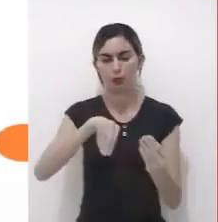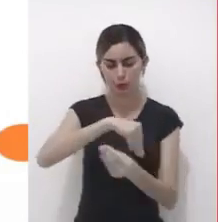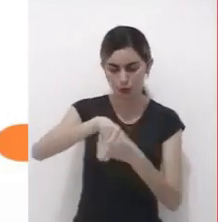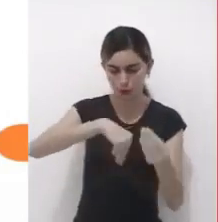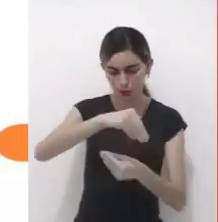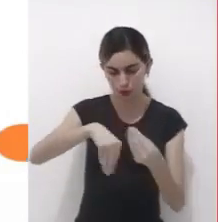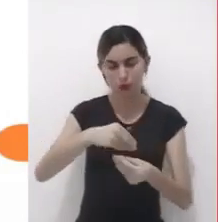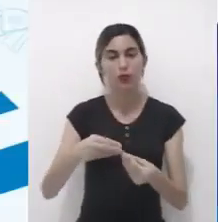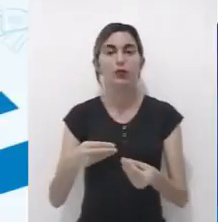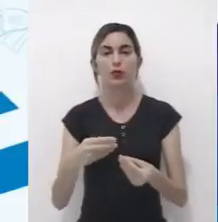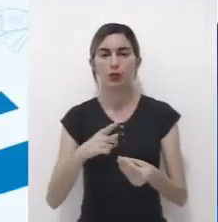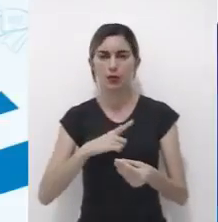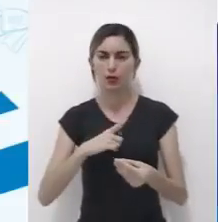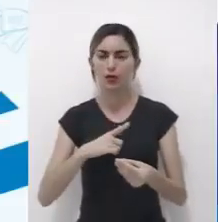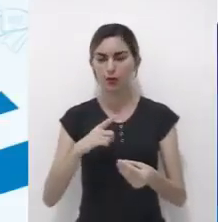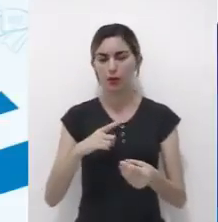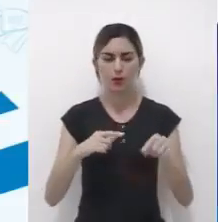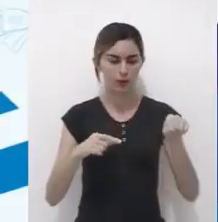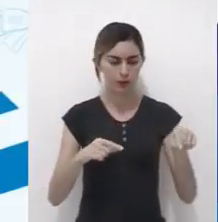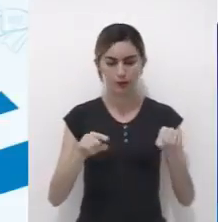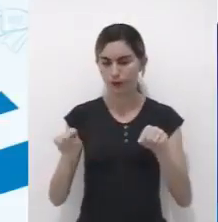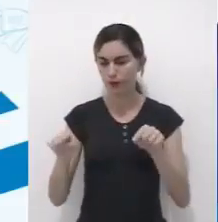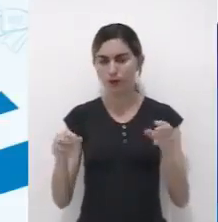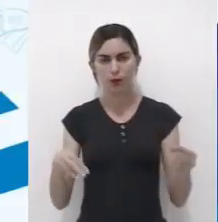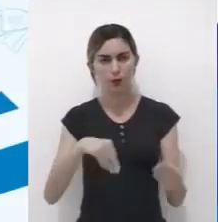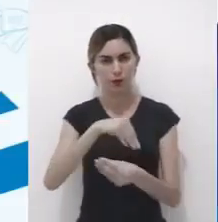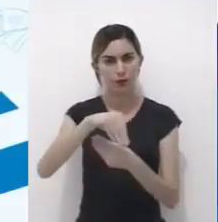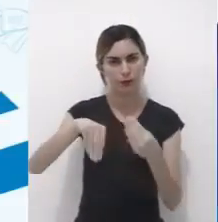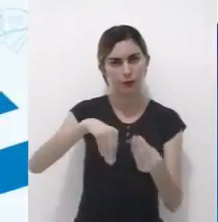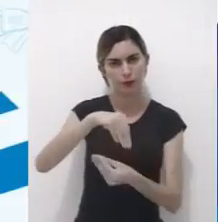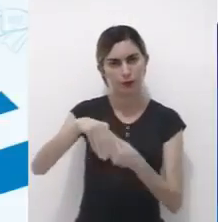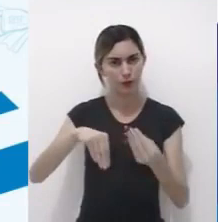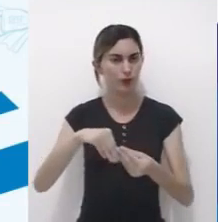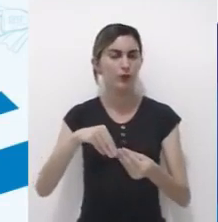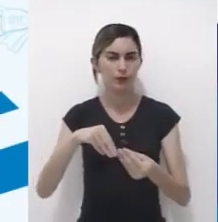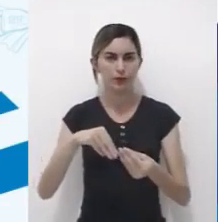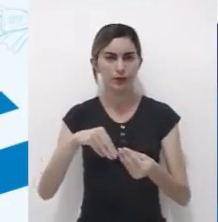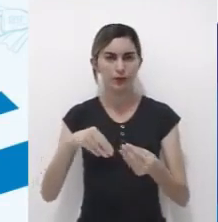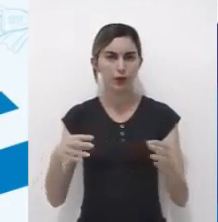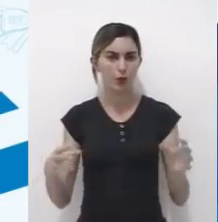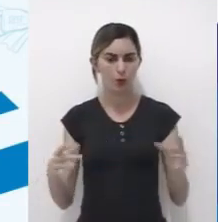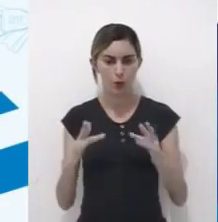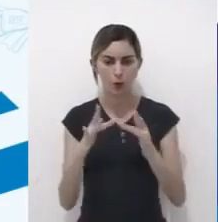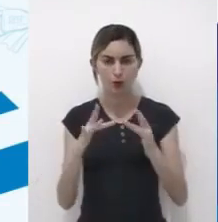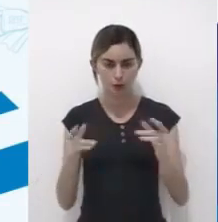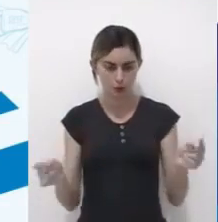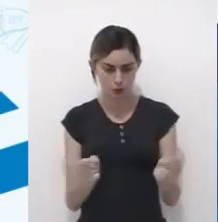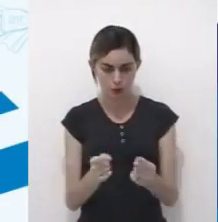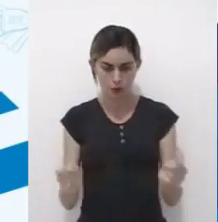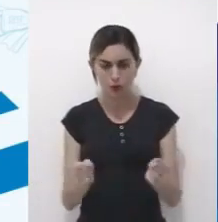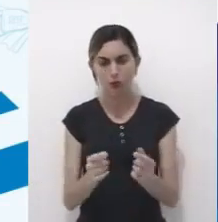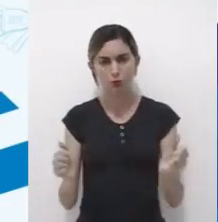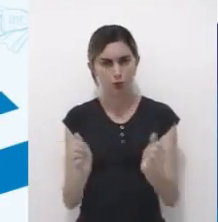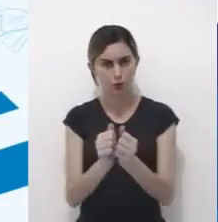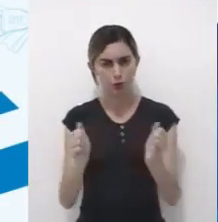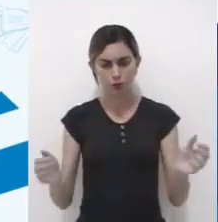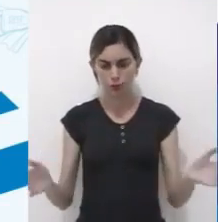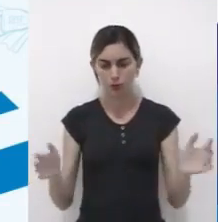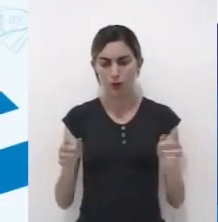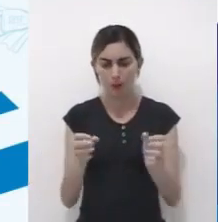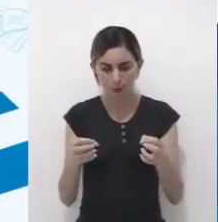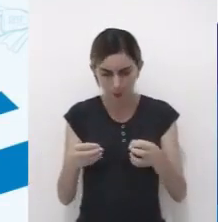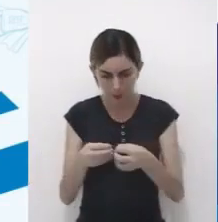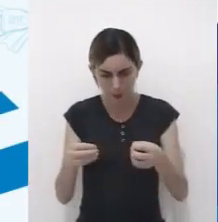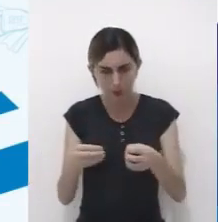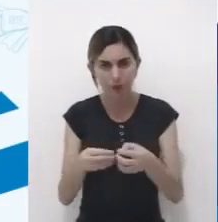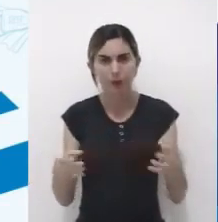reação. Então, se eu tenho os reagentes e eles estiverem com um contato maior, estiverem